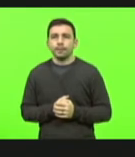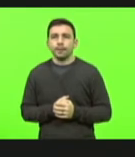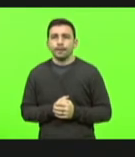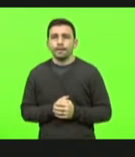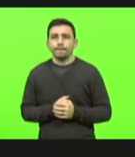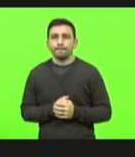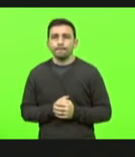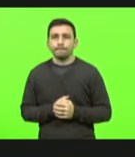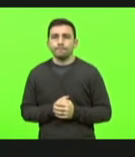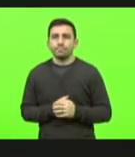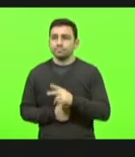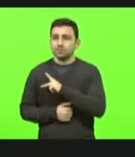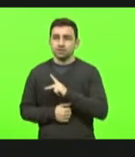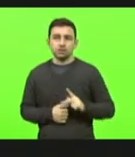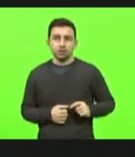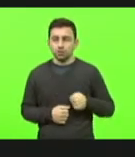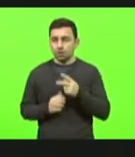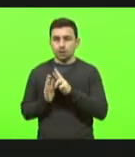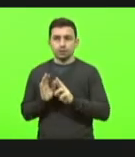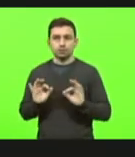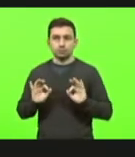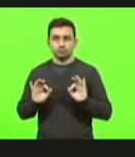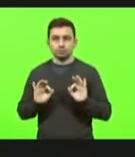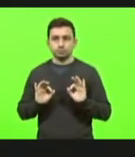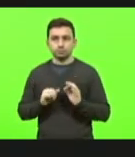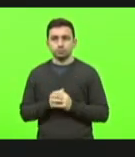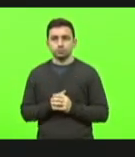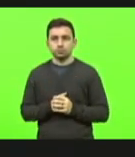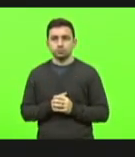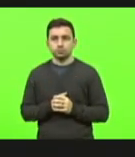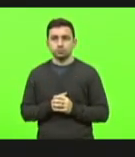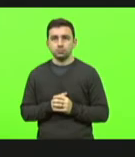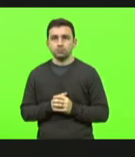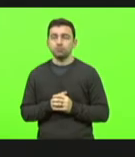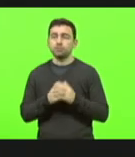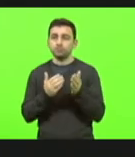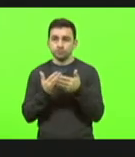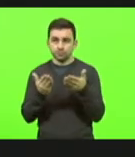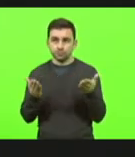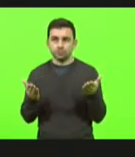Presidente, eu não tenho mais nada a relatar, tá? E só para deixar o pessoal